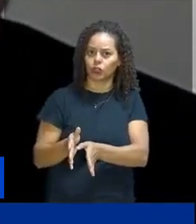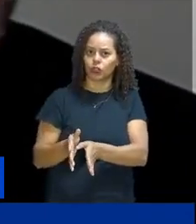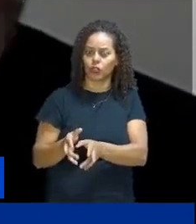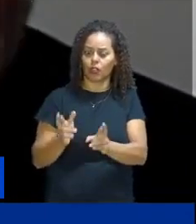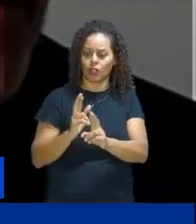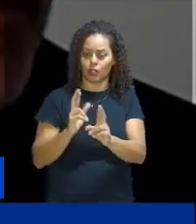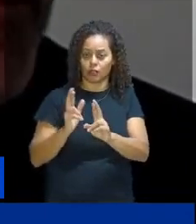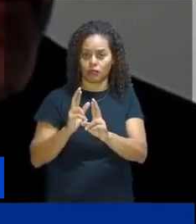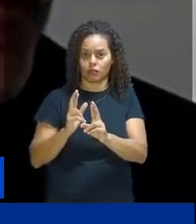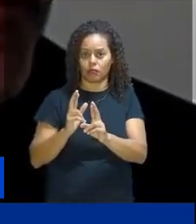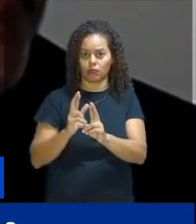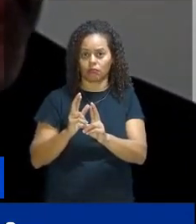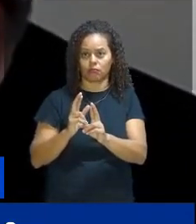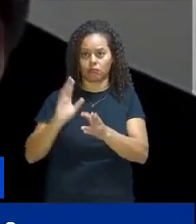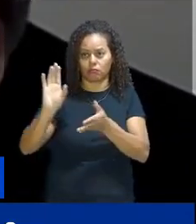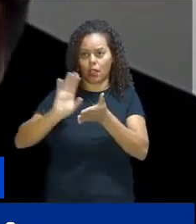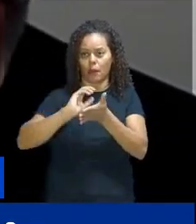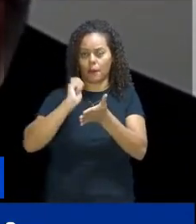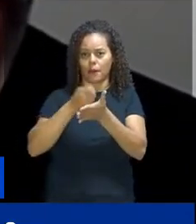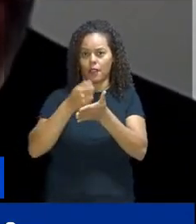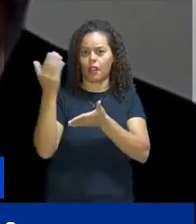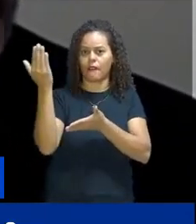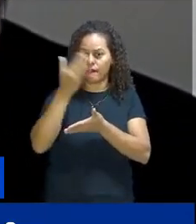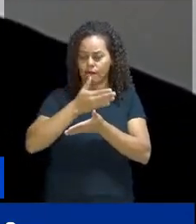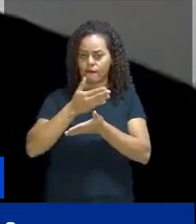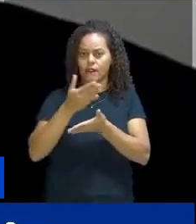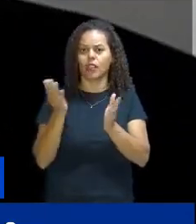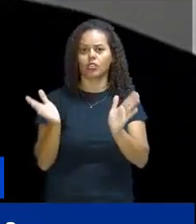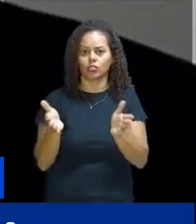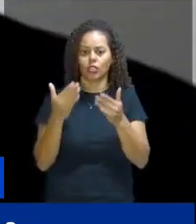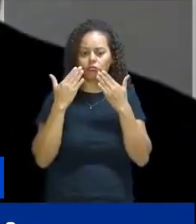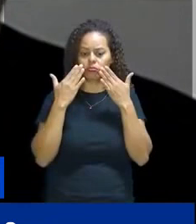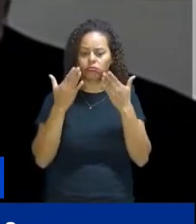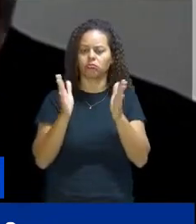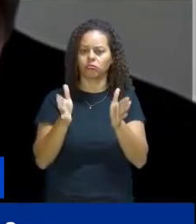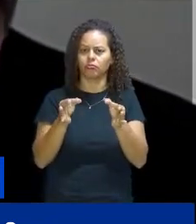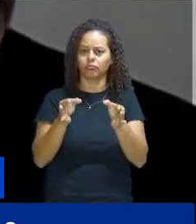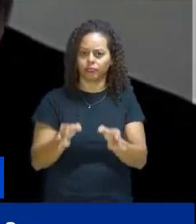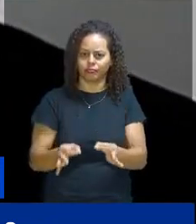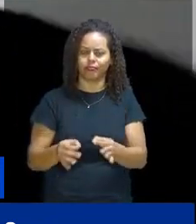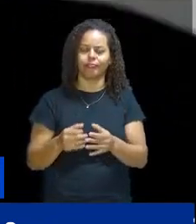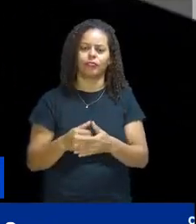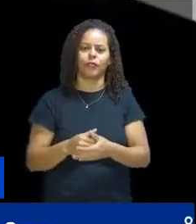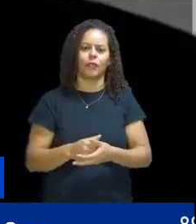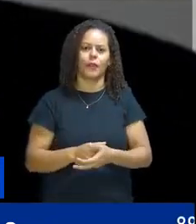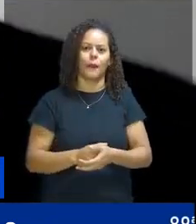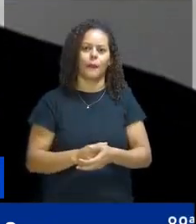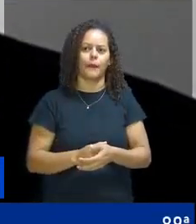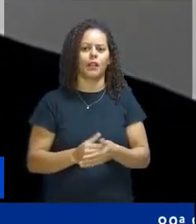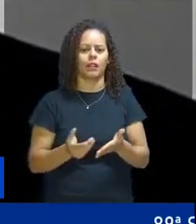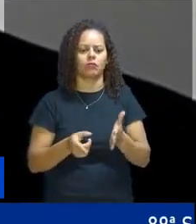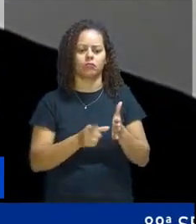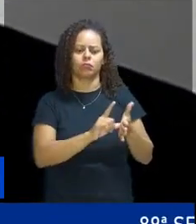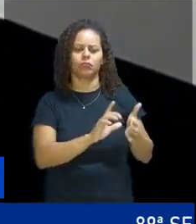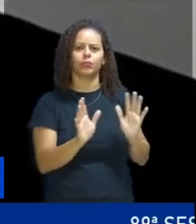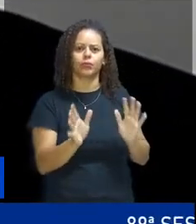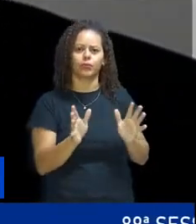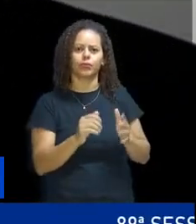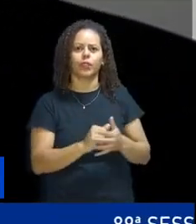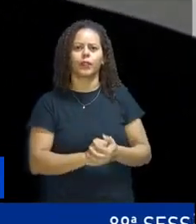em relação à prestação de contas. Tá? Ante exposto, foi sugerida a aprovação das contas.